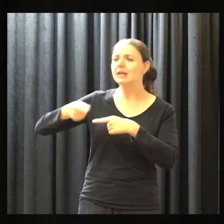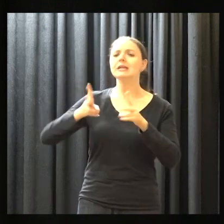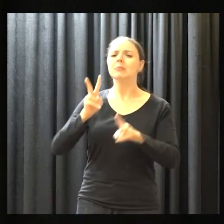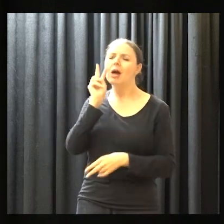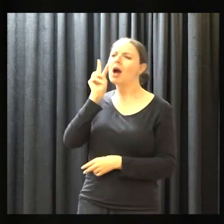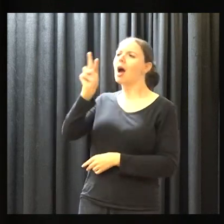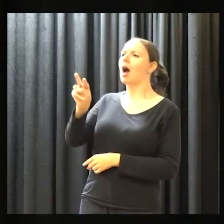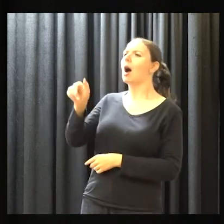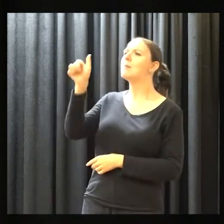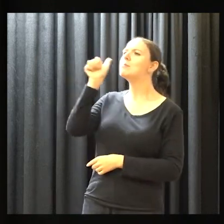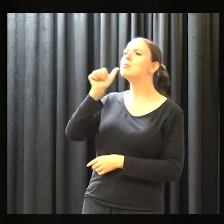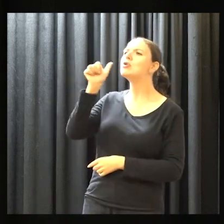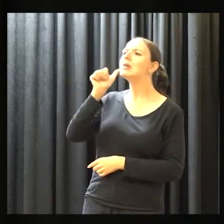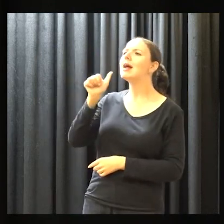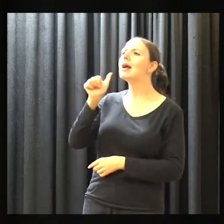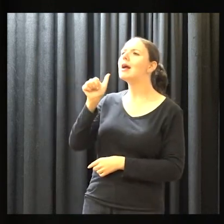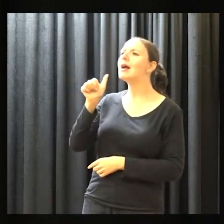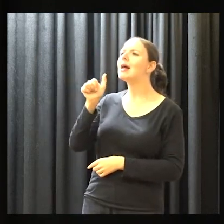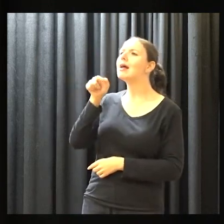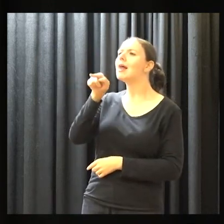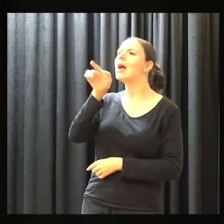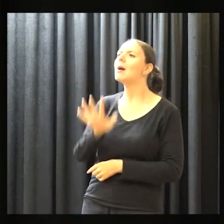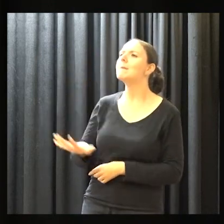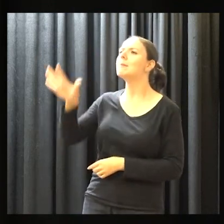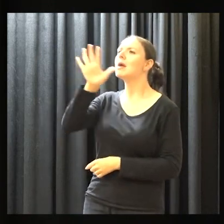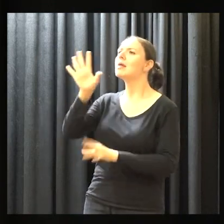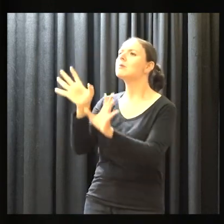numa perspectiva